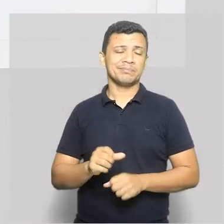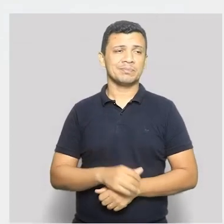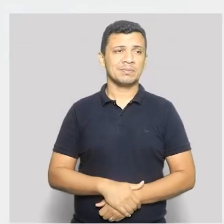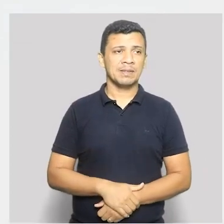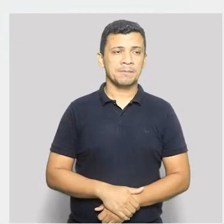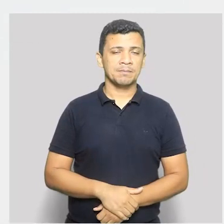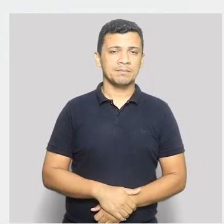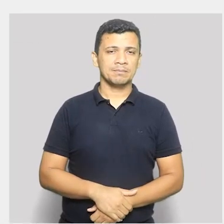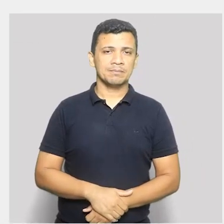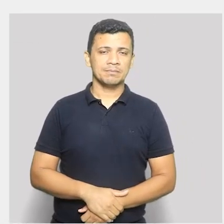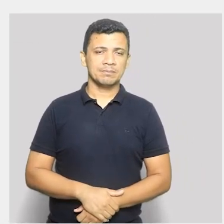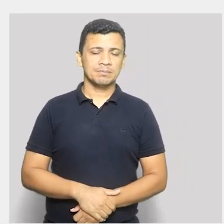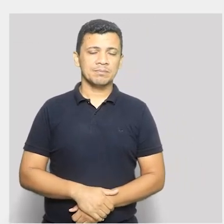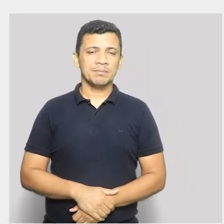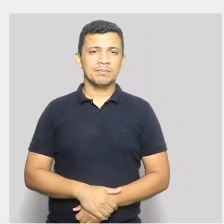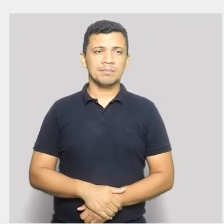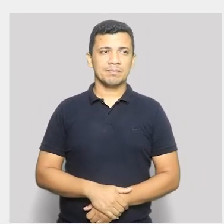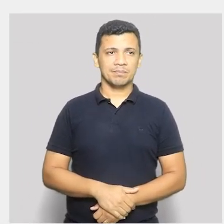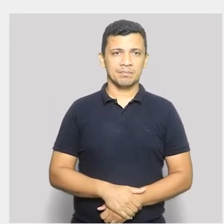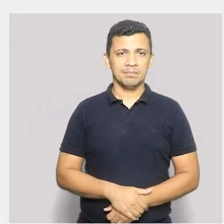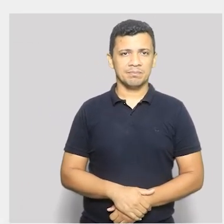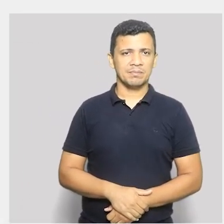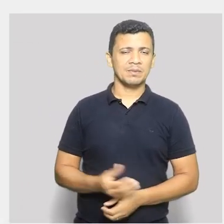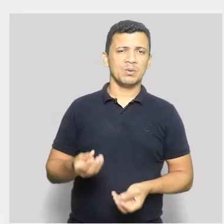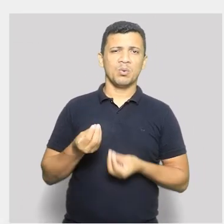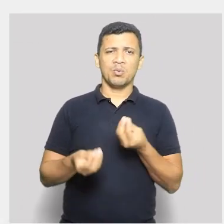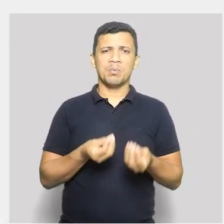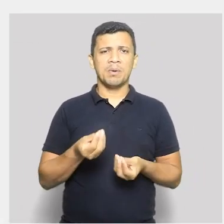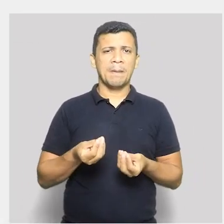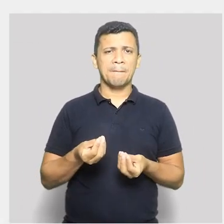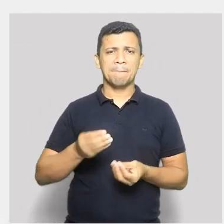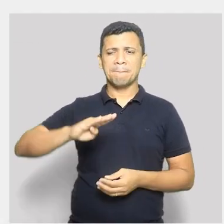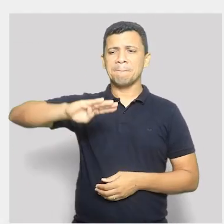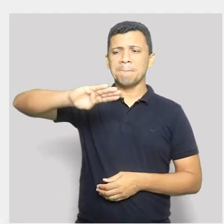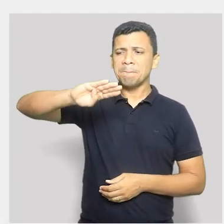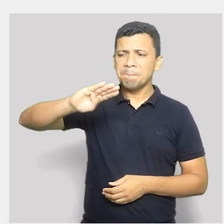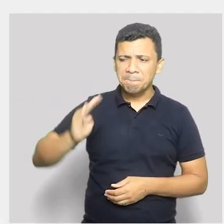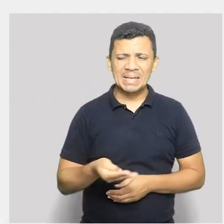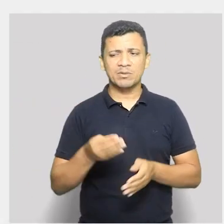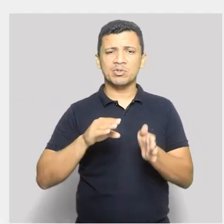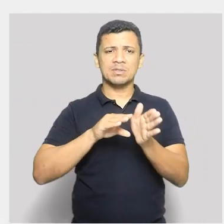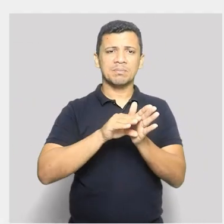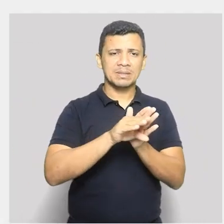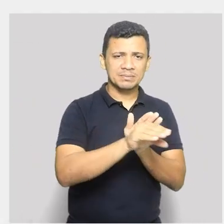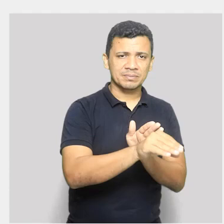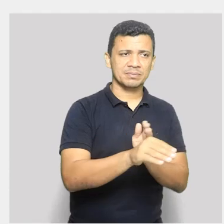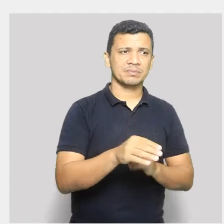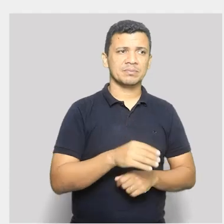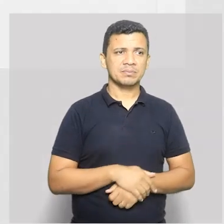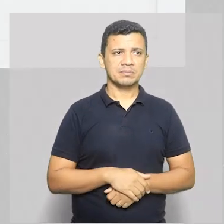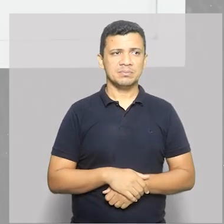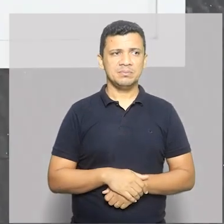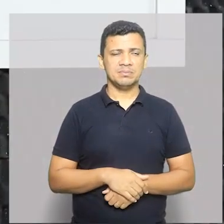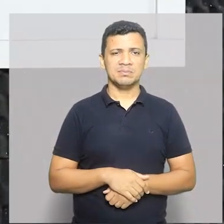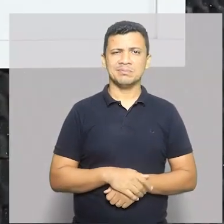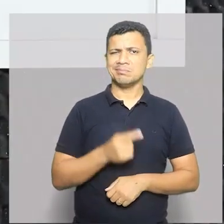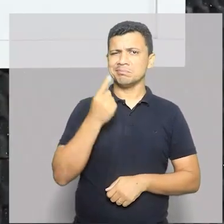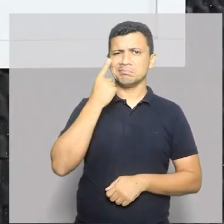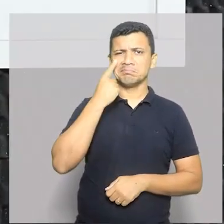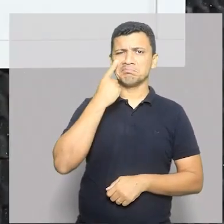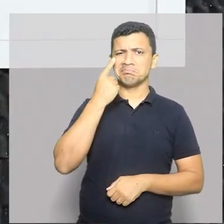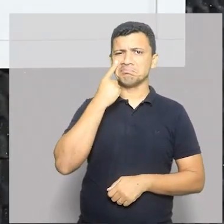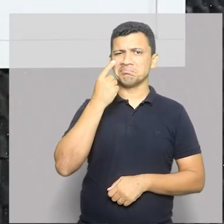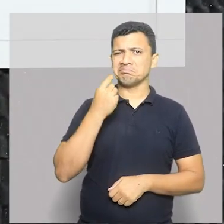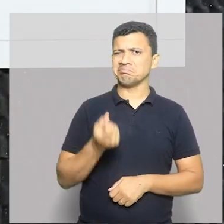quando ele disse o milhão, aí tu diz assim, pô, daí, bilhões de bactérias, 100 bilhões. Eu tô olhando aqui, tem uma paradinha aqui que eu não tô